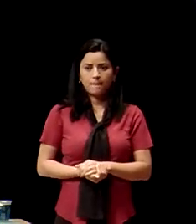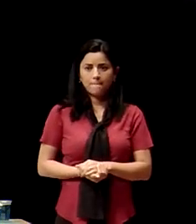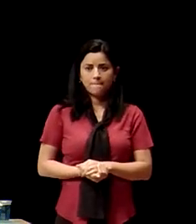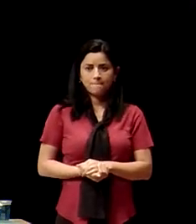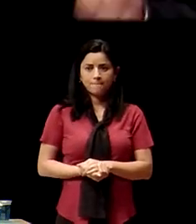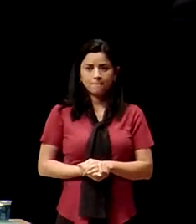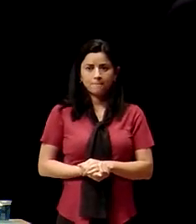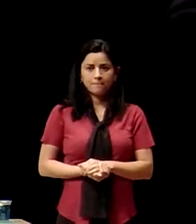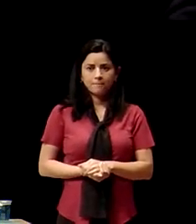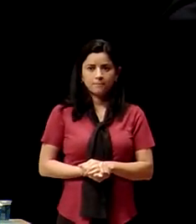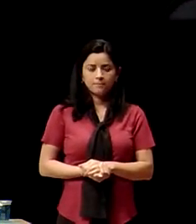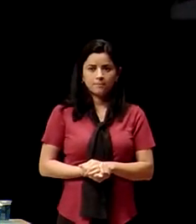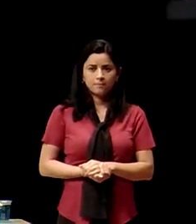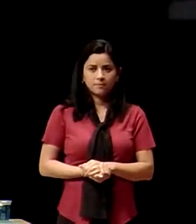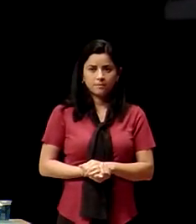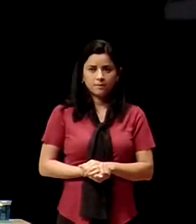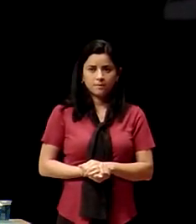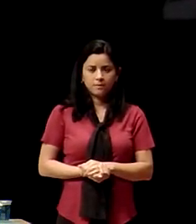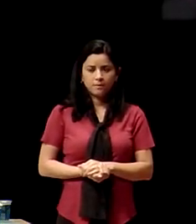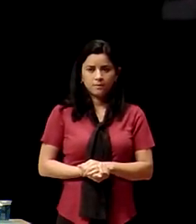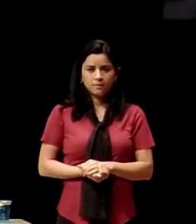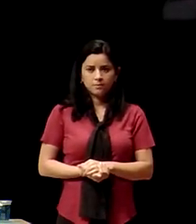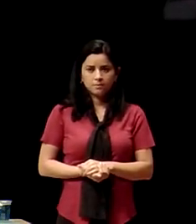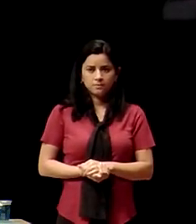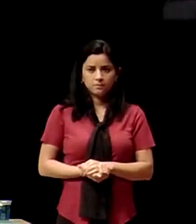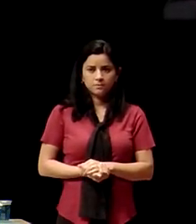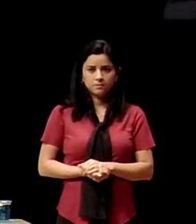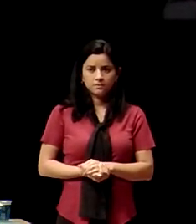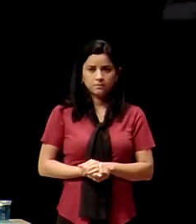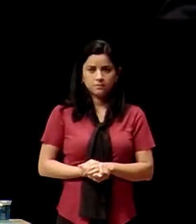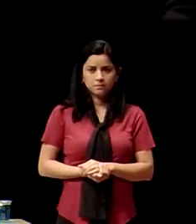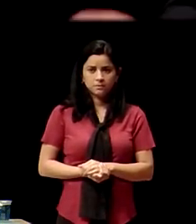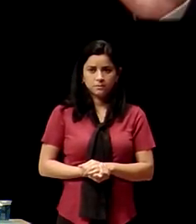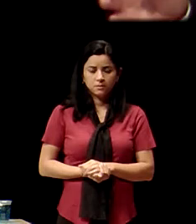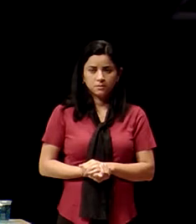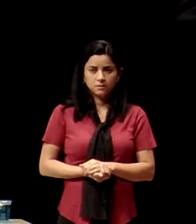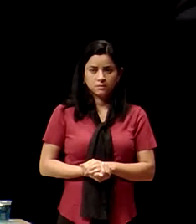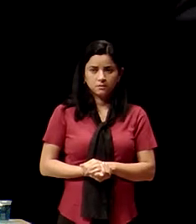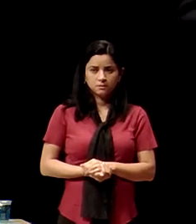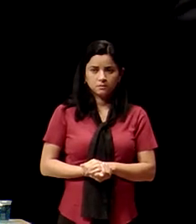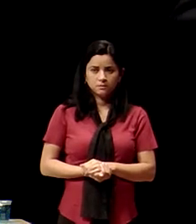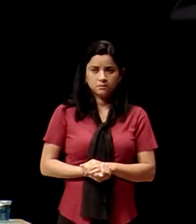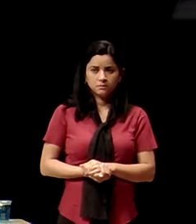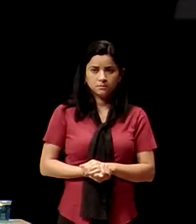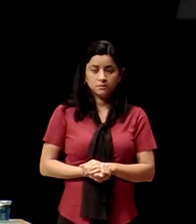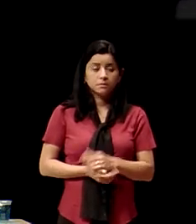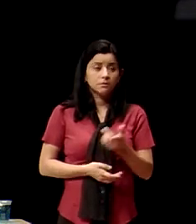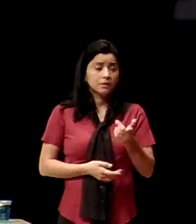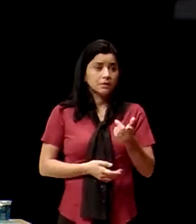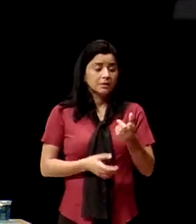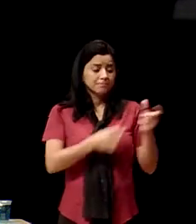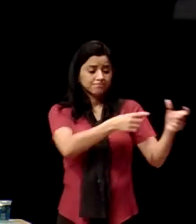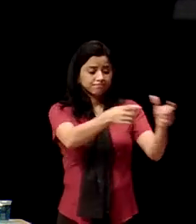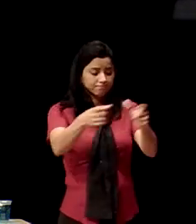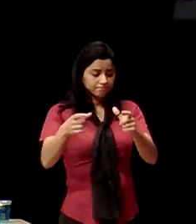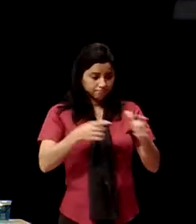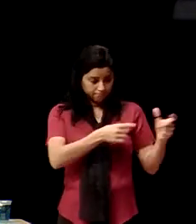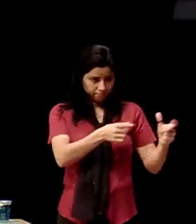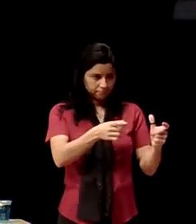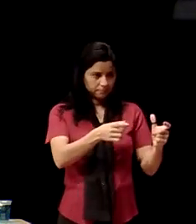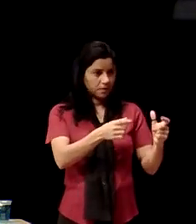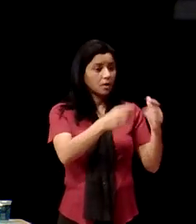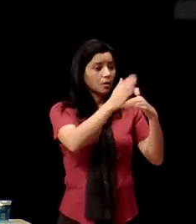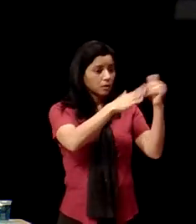from the psychological understanding of human nature. E campos de